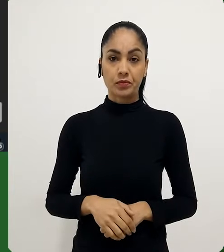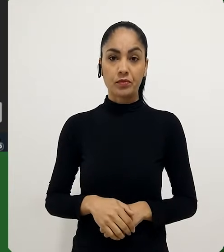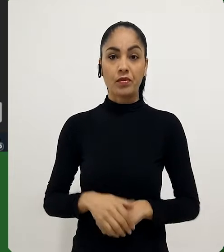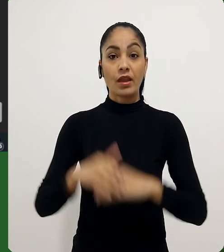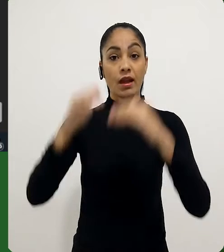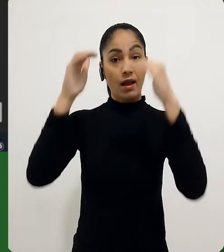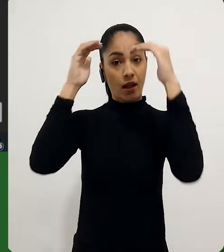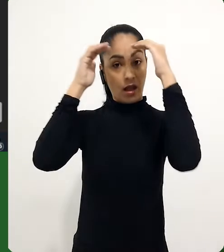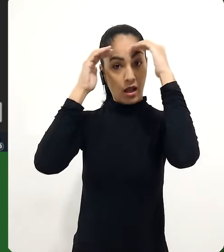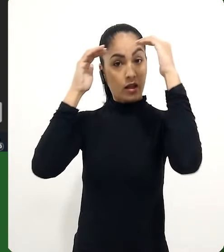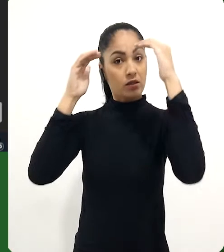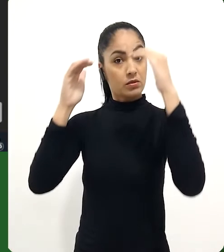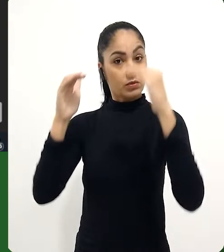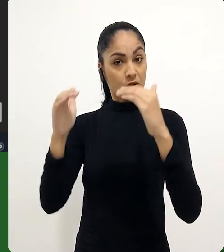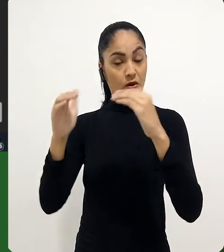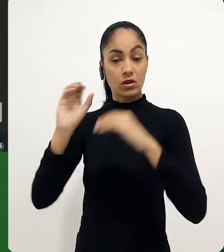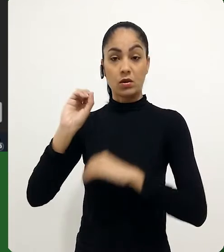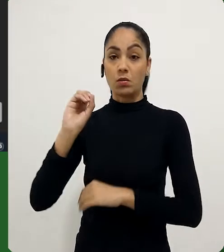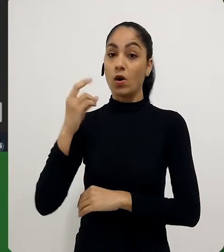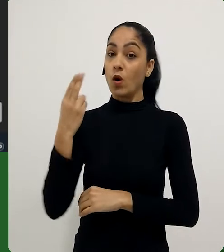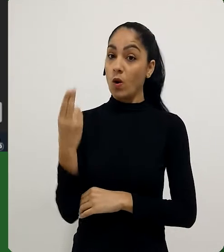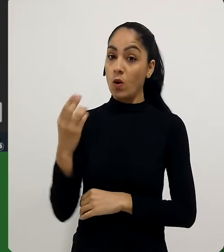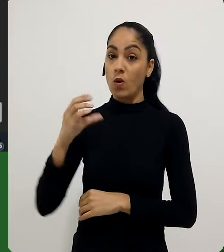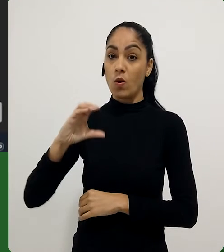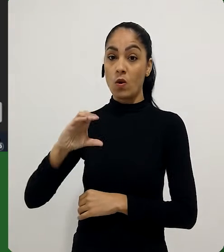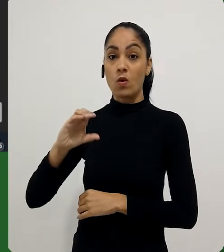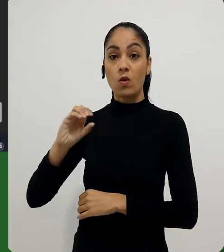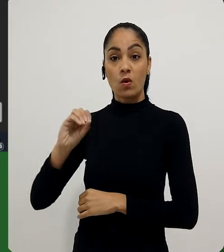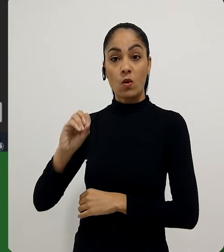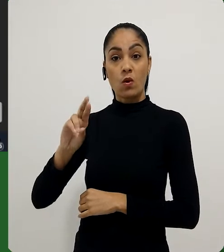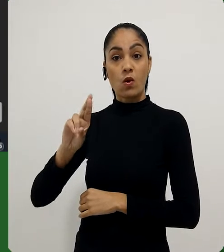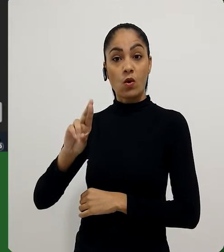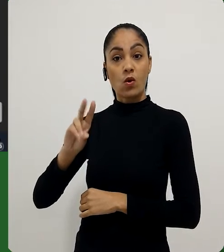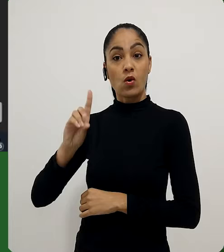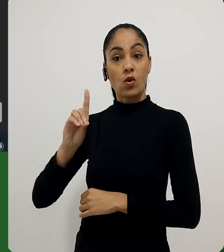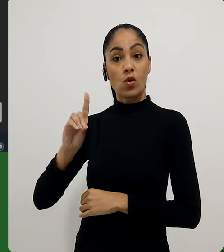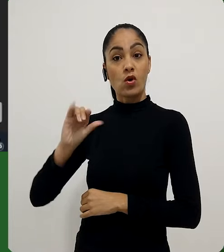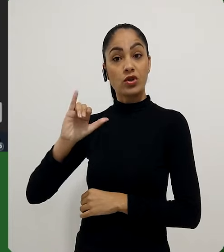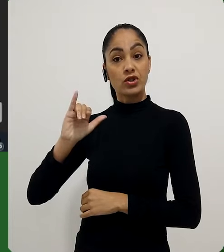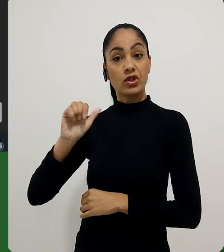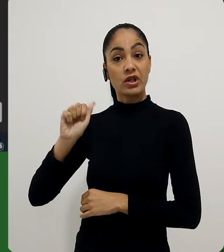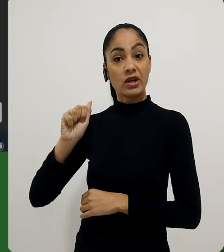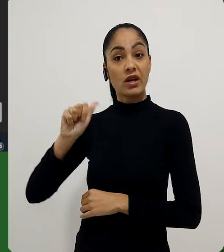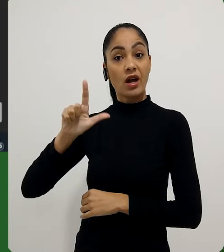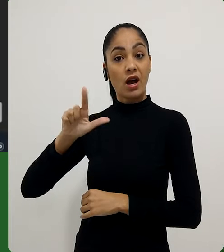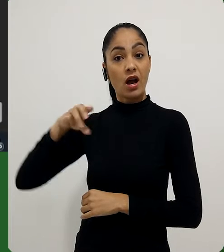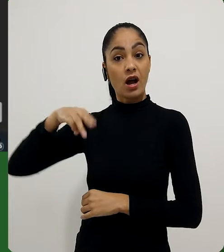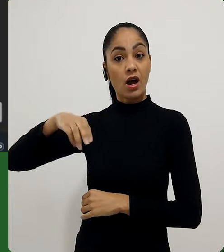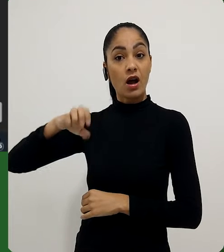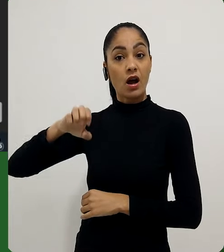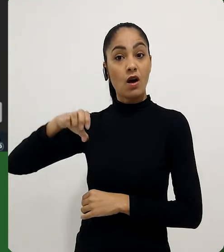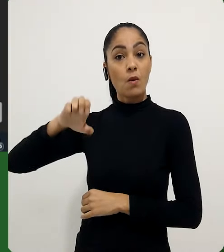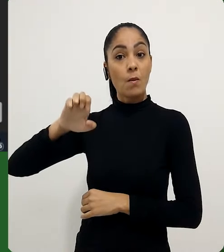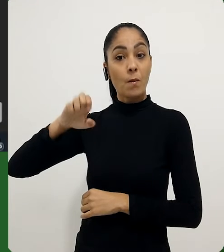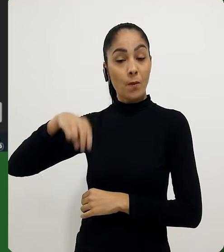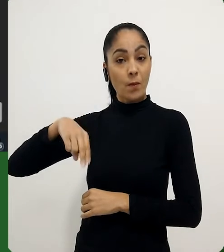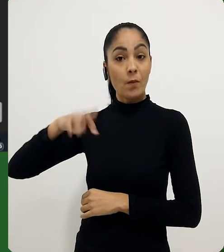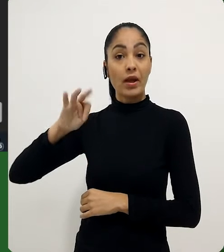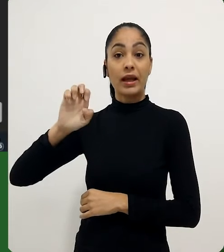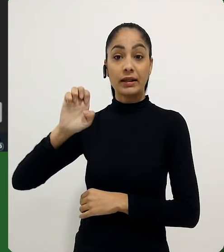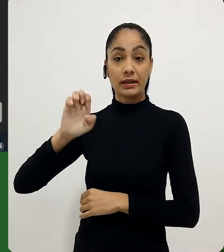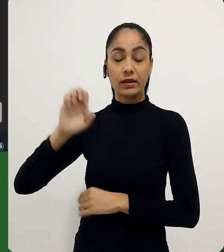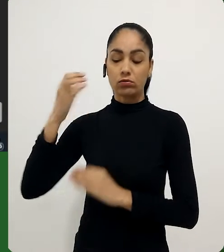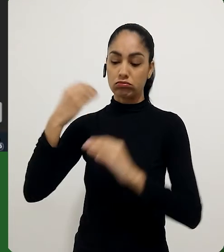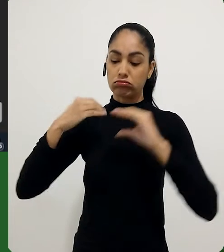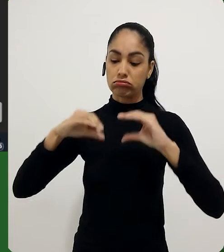você vai finalizar com respeitosamente ou um cordialmente, vírgula. E